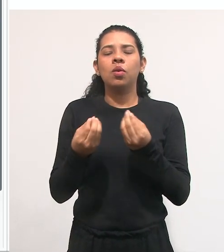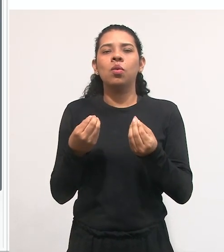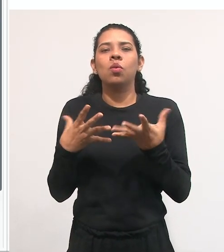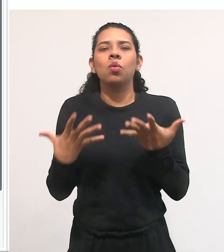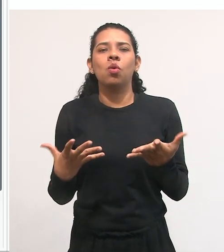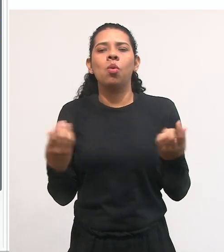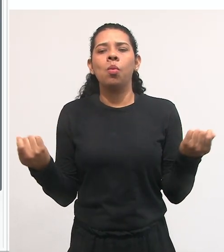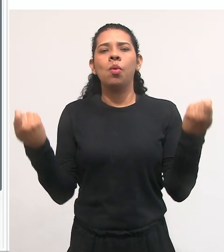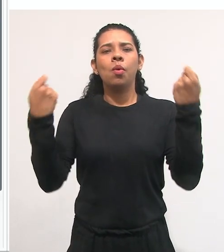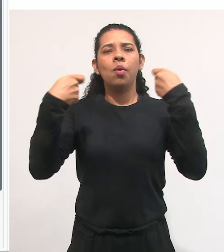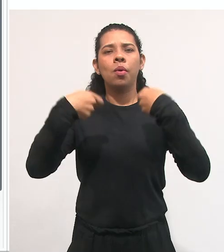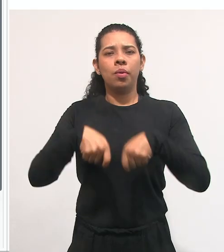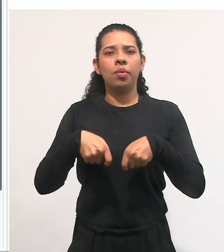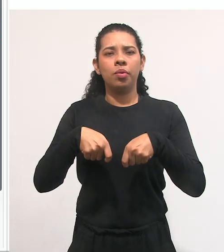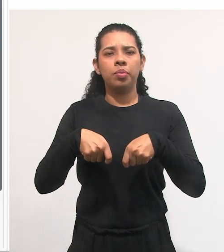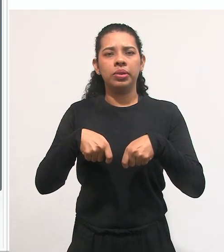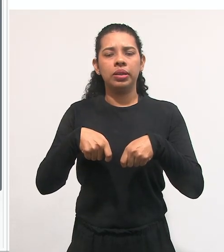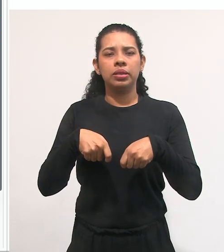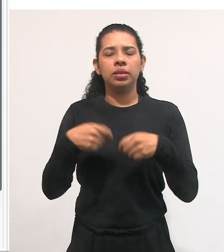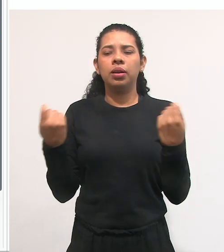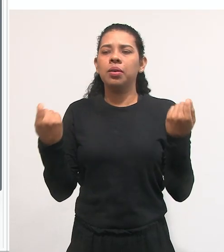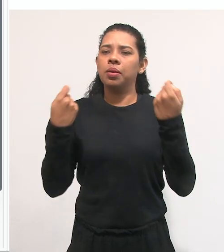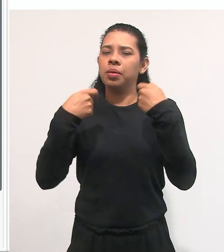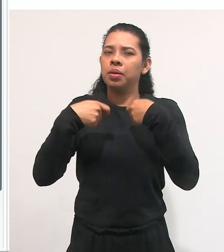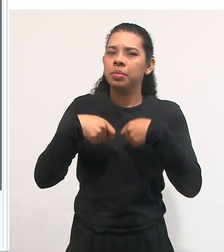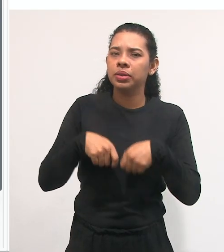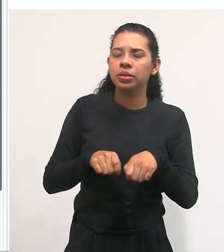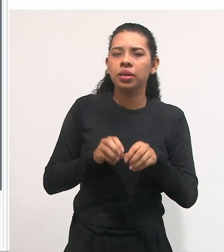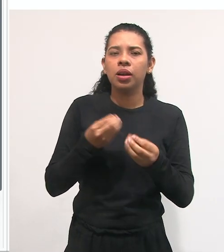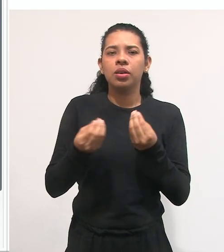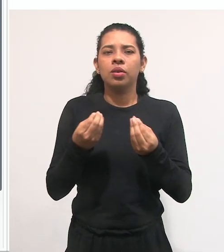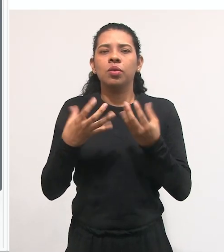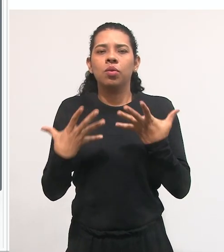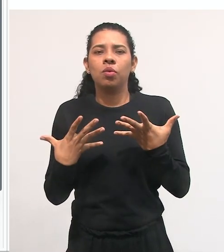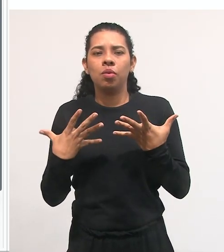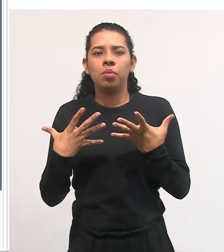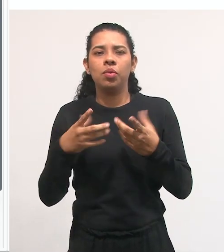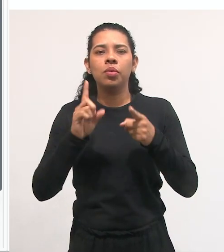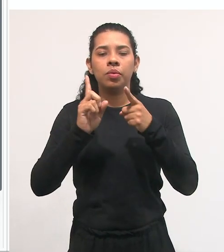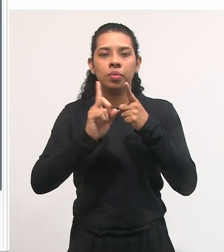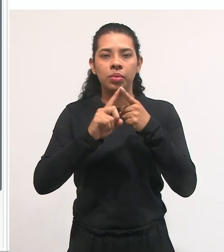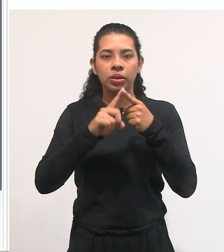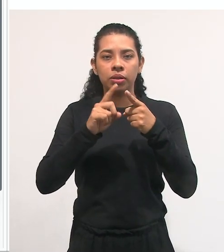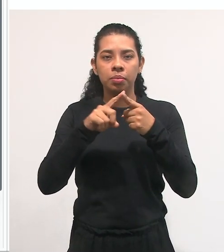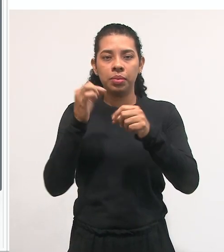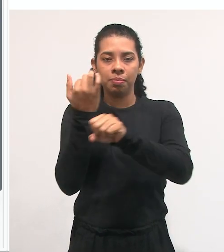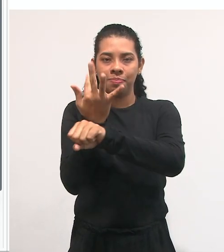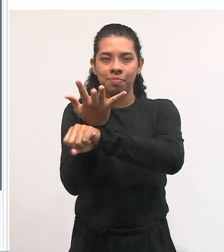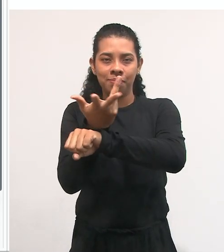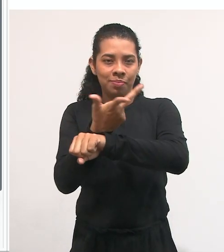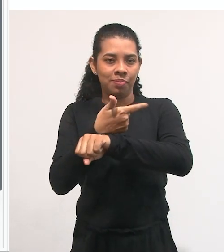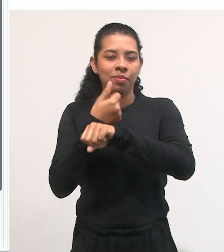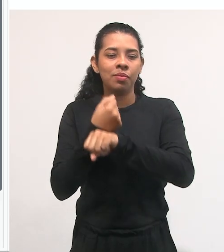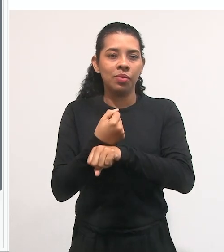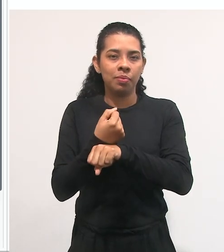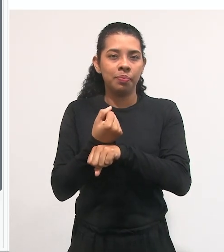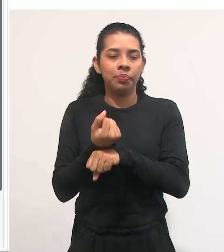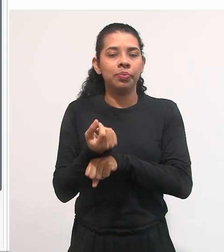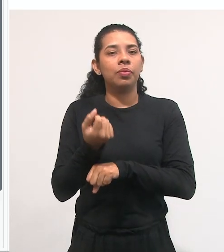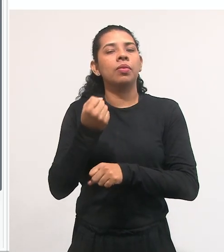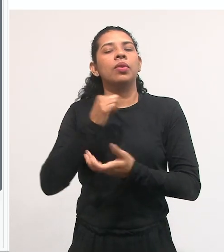intenções, a BNCC vai traçar essas competências e diante dessas competências é que